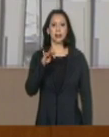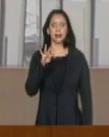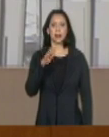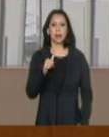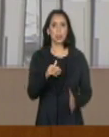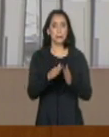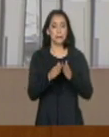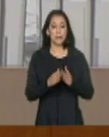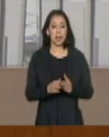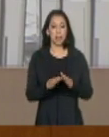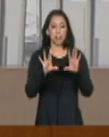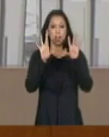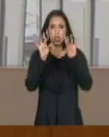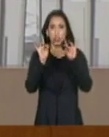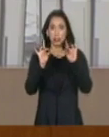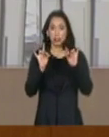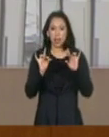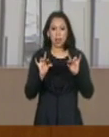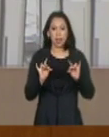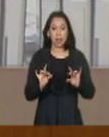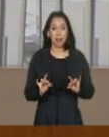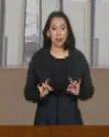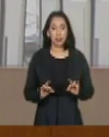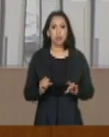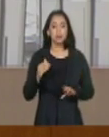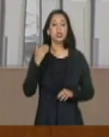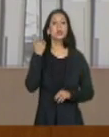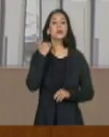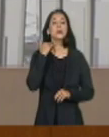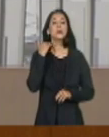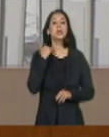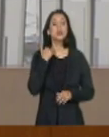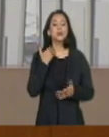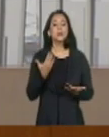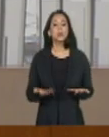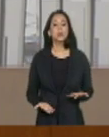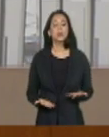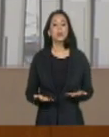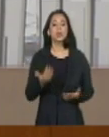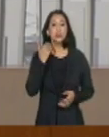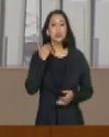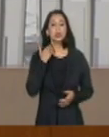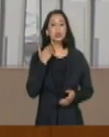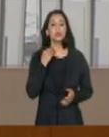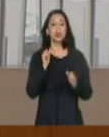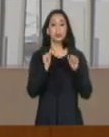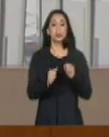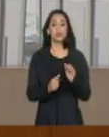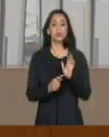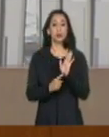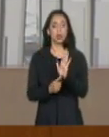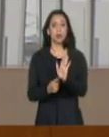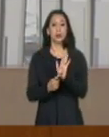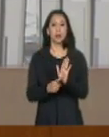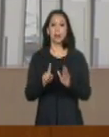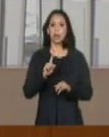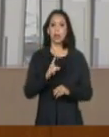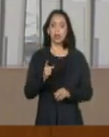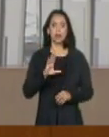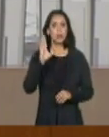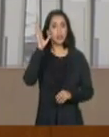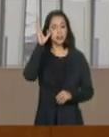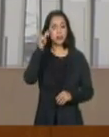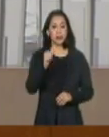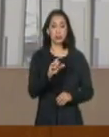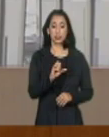detalhadamente a movimentação financeira de qualquer cidadão ao banco e o banco o transmite. Isso não foi o que nós decidimos na ação direta que eu